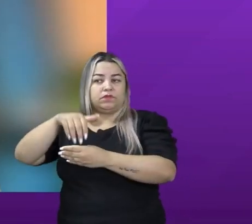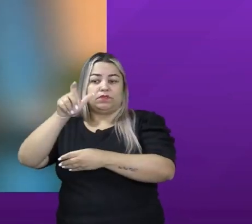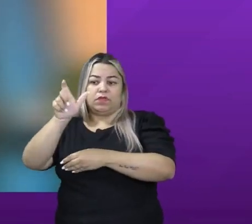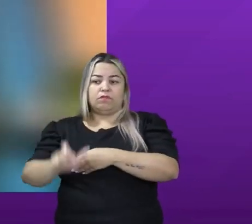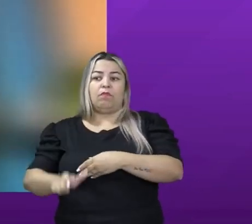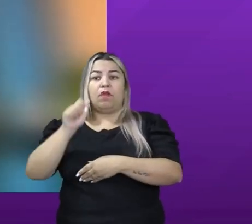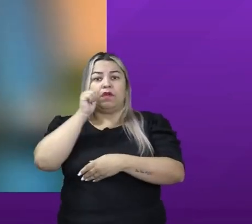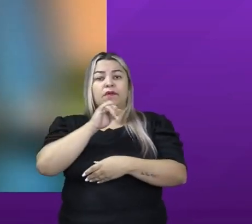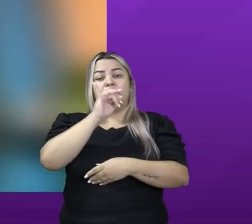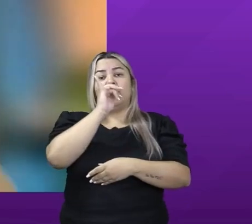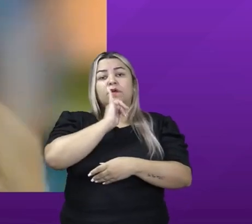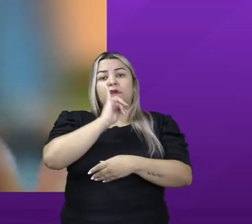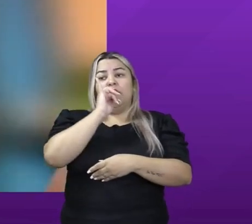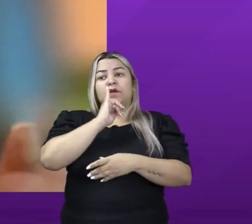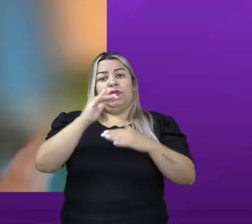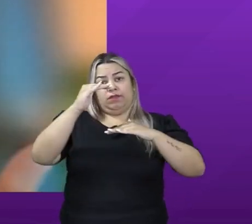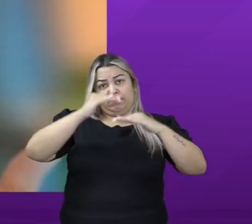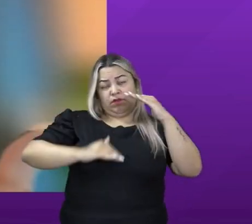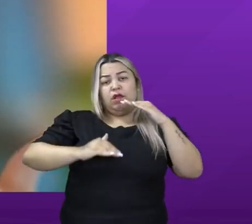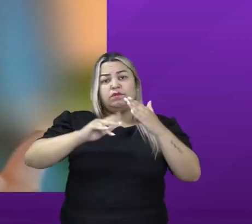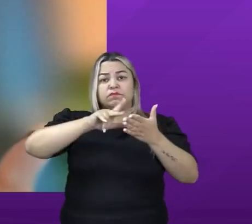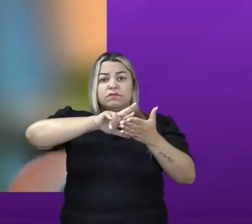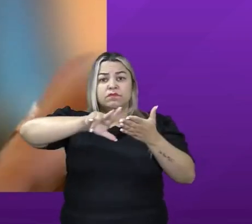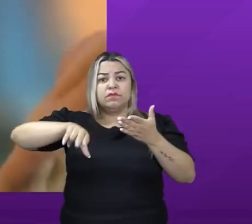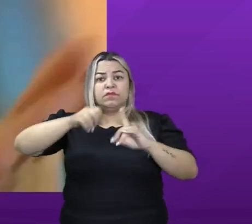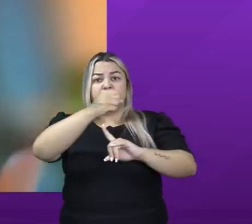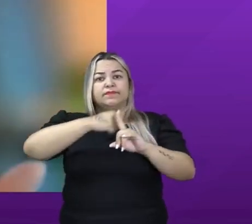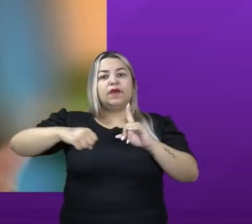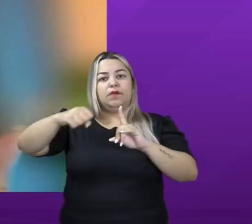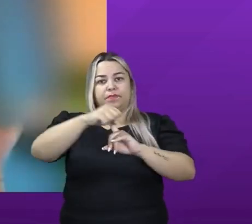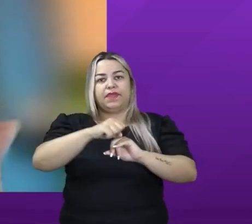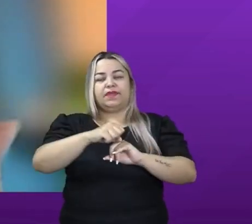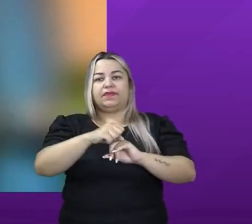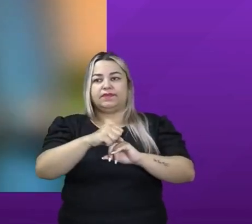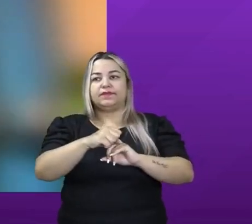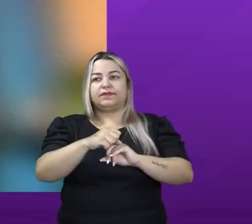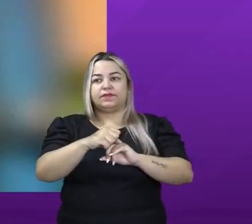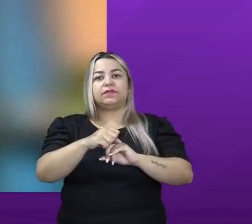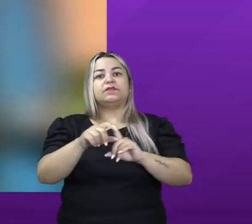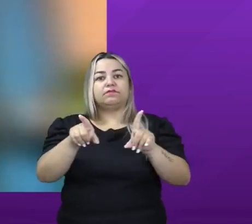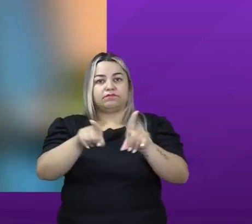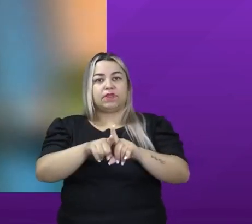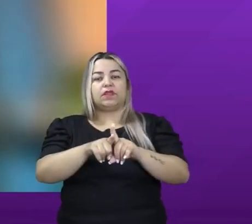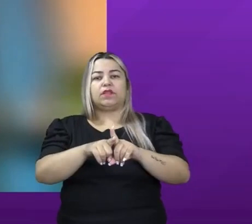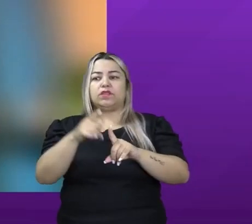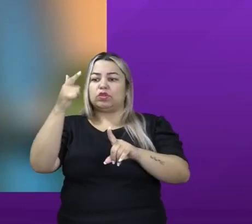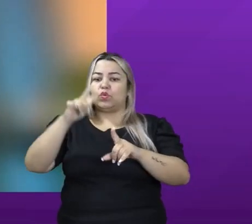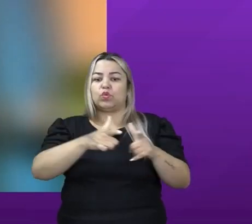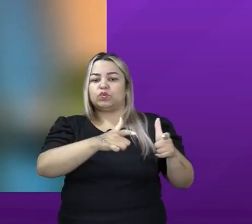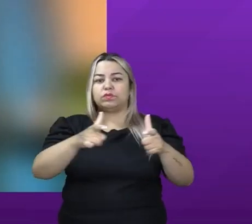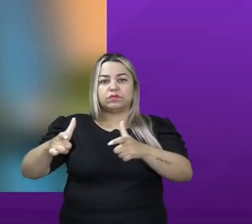sabe que, por exemplo, a desigualdade de gênero na sociedade reflete nos espaços de